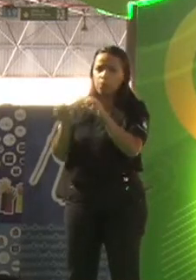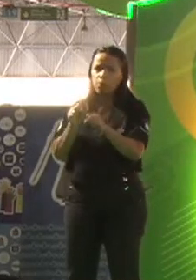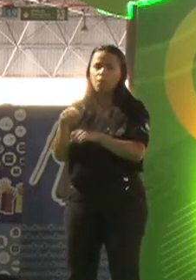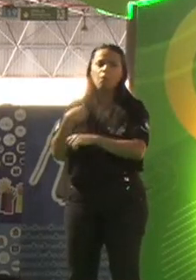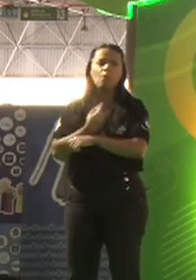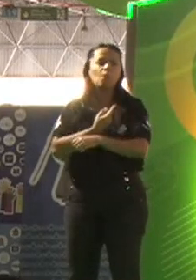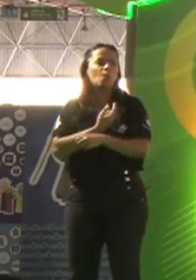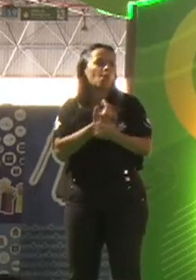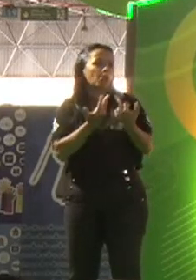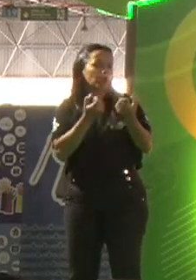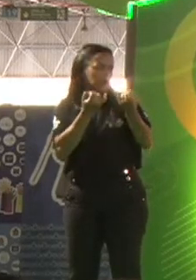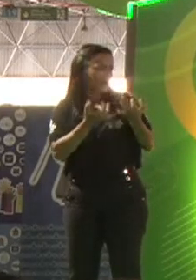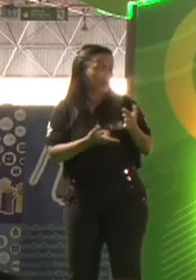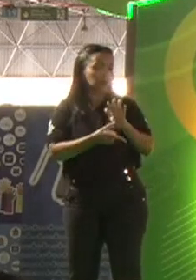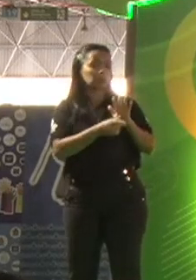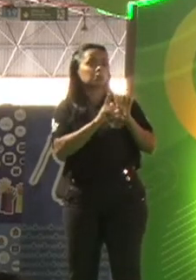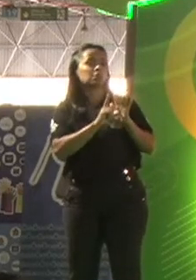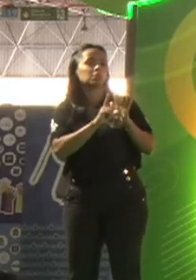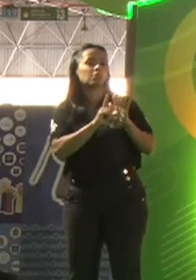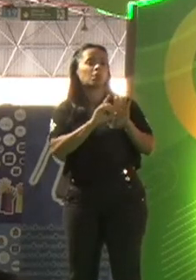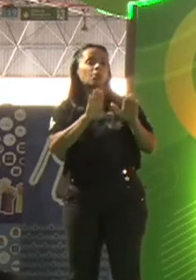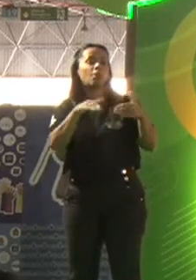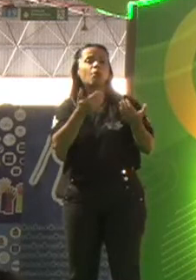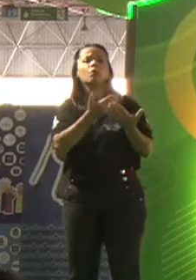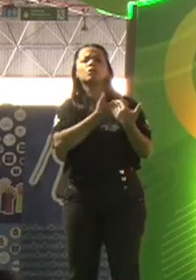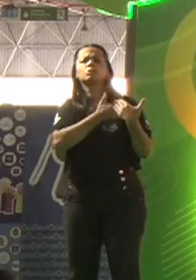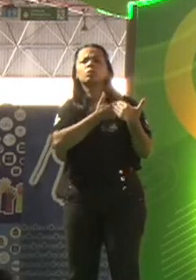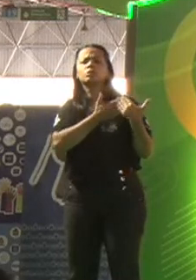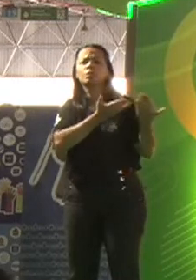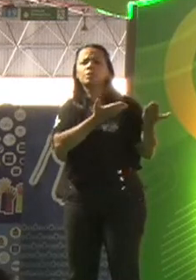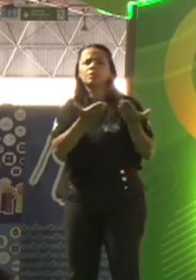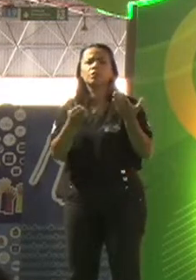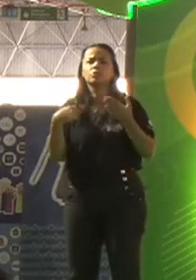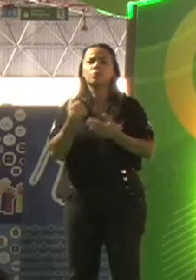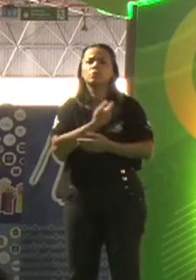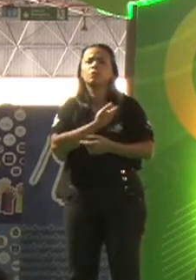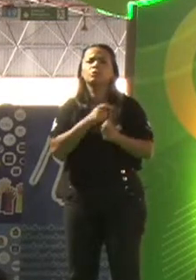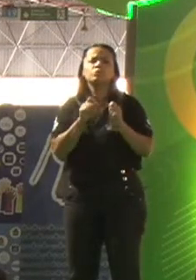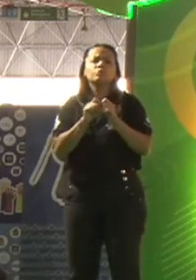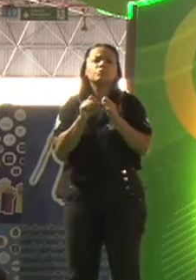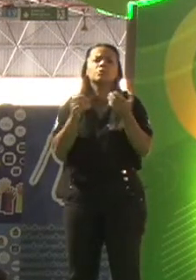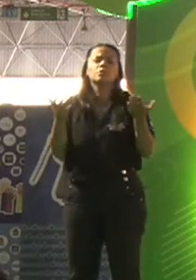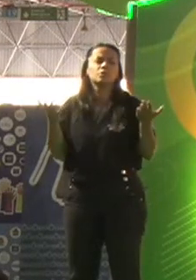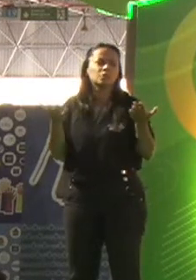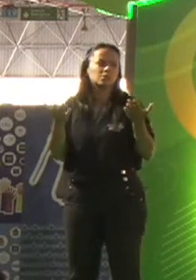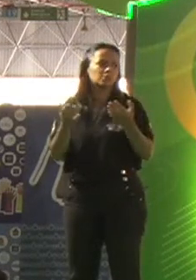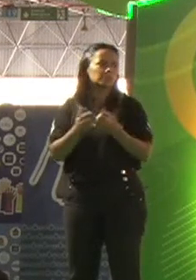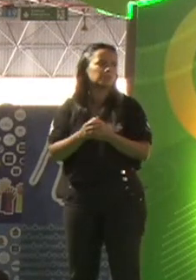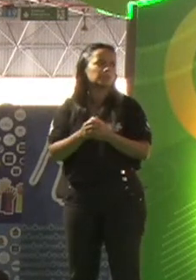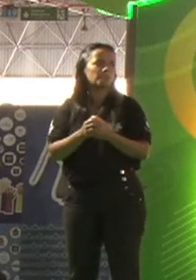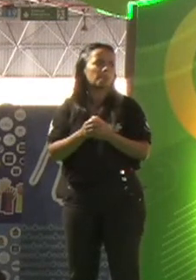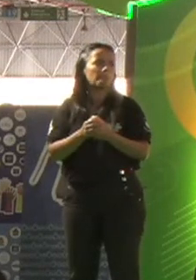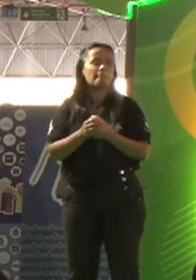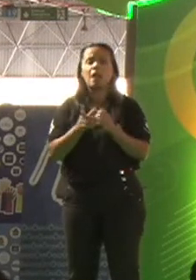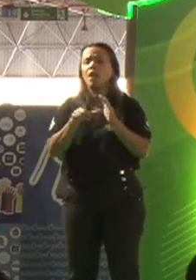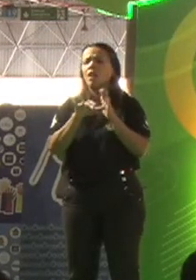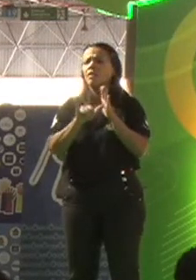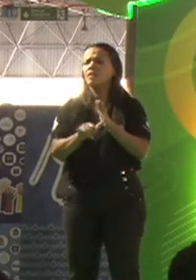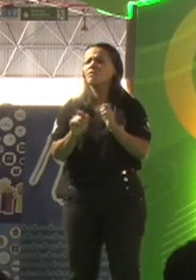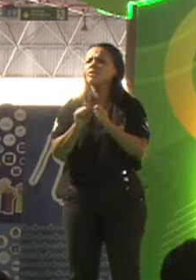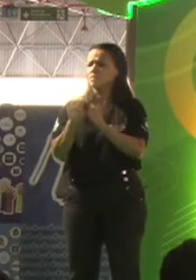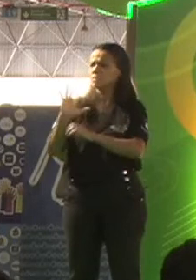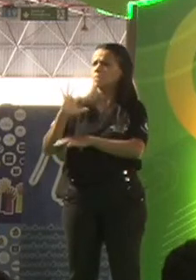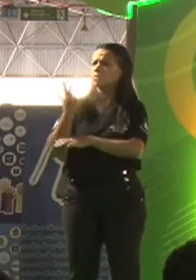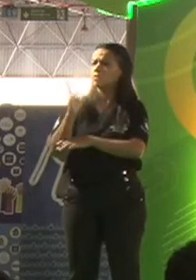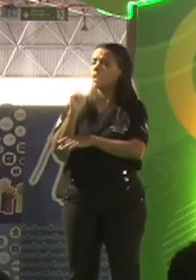Qual que é a responsabilidade sobre sobre isso como que a gente vai fazer a legislação funcionar